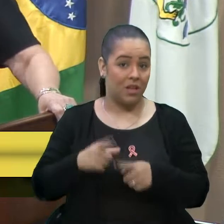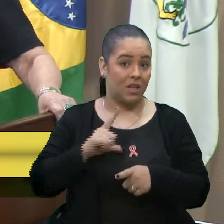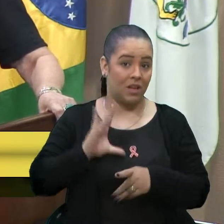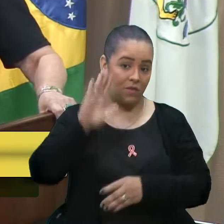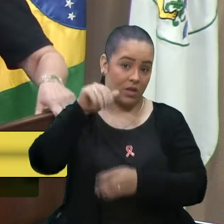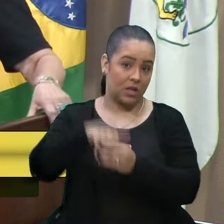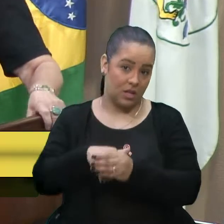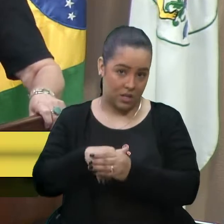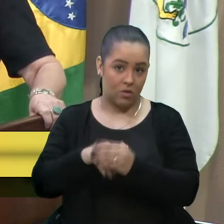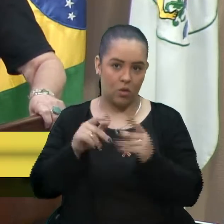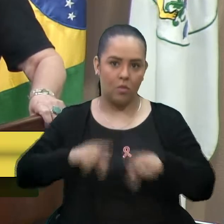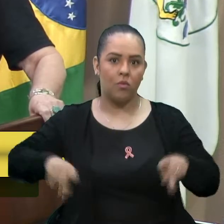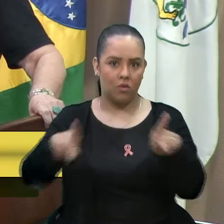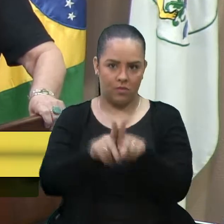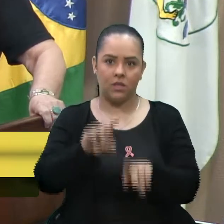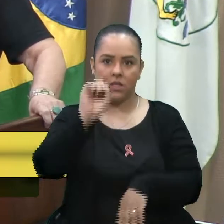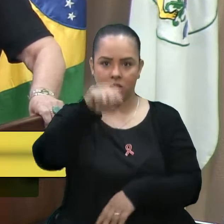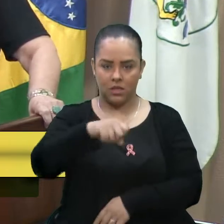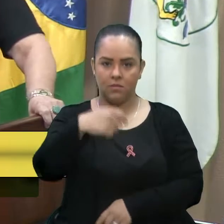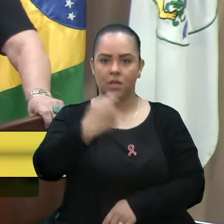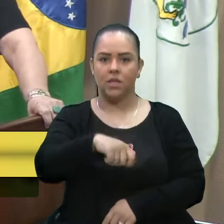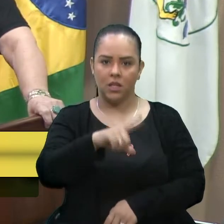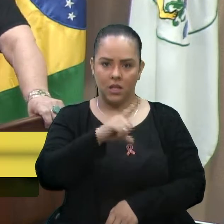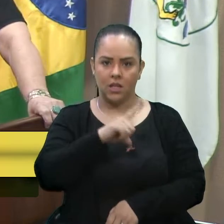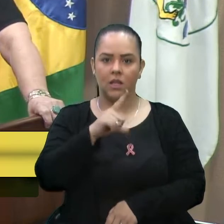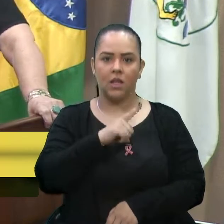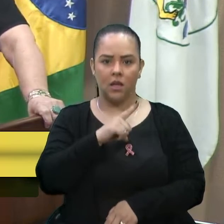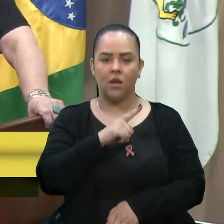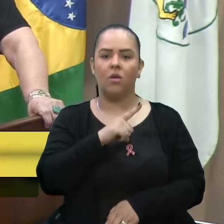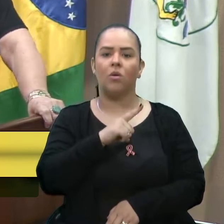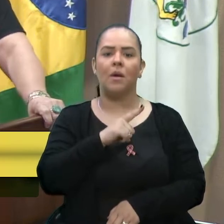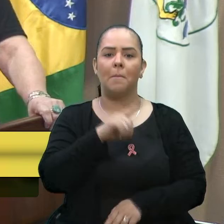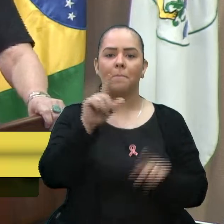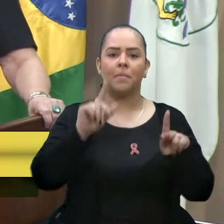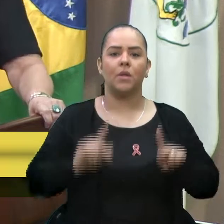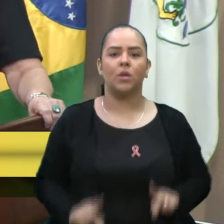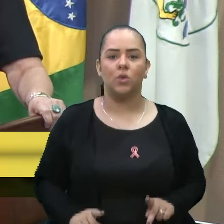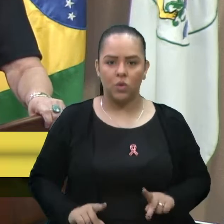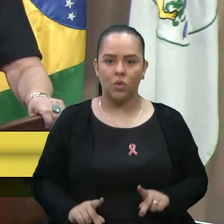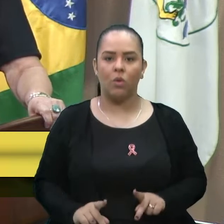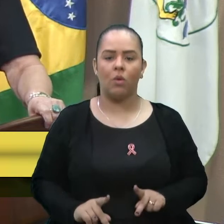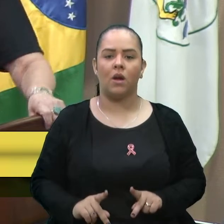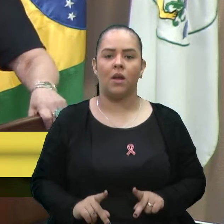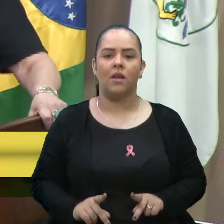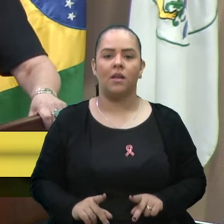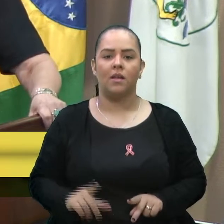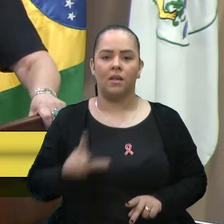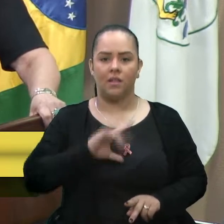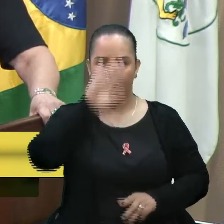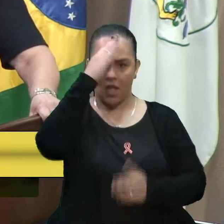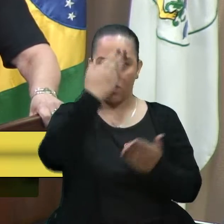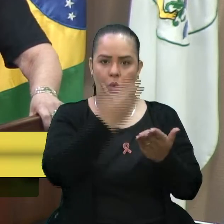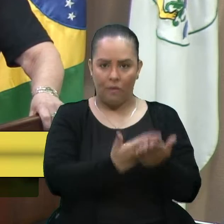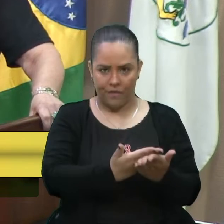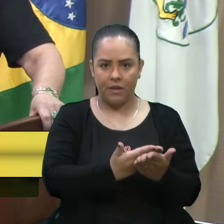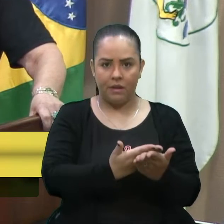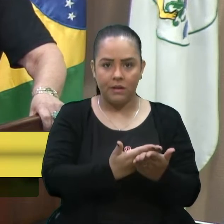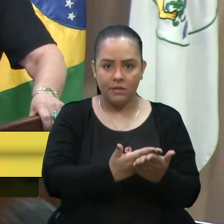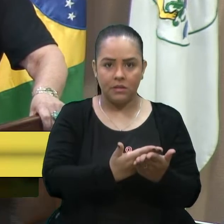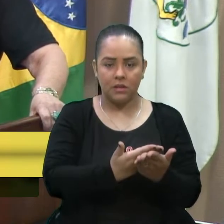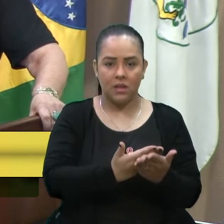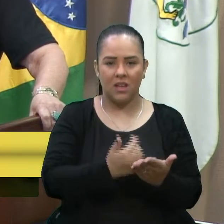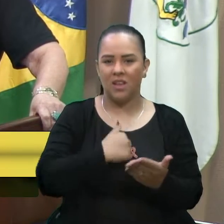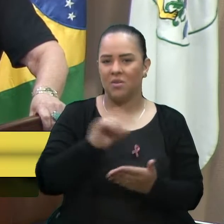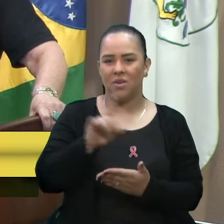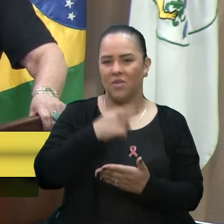povo e legitimamente deve colocar os seus indicados através de cargo em comissão, porque eu não vou vir aqui fazer o discurso